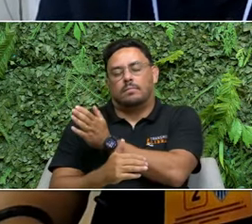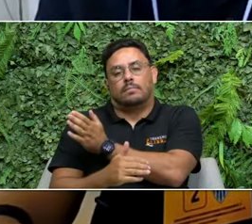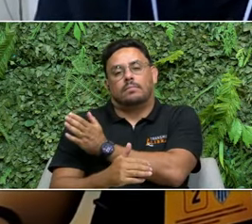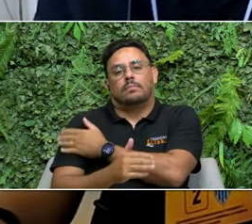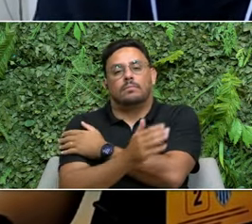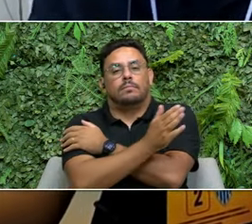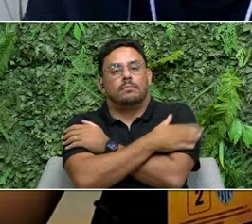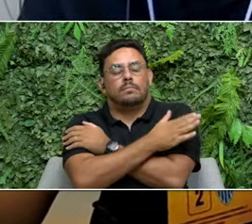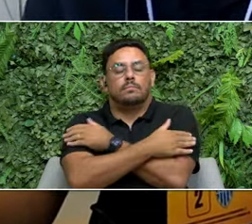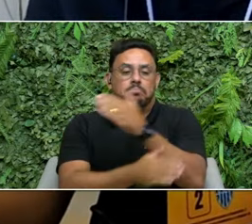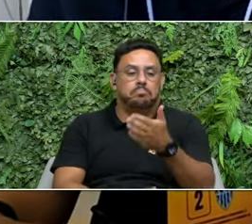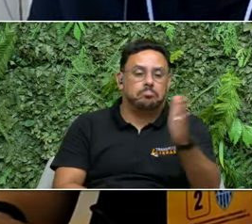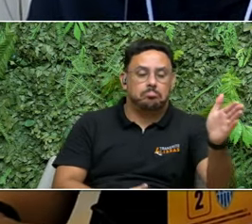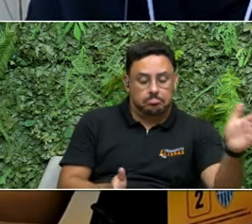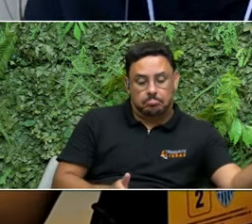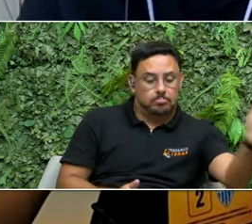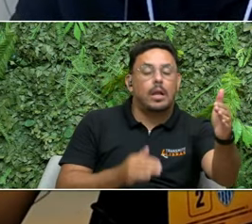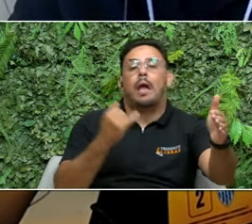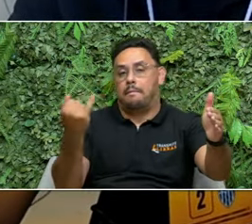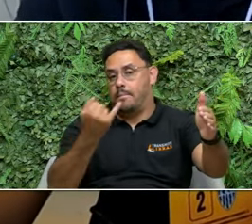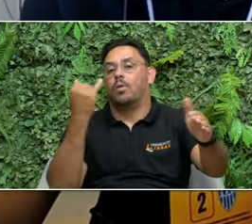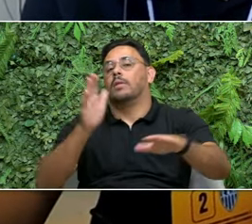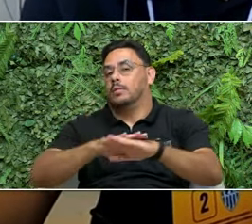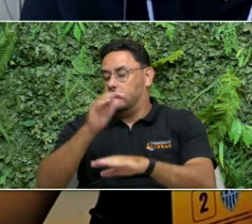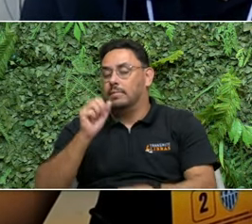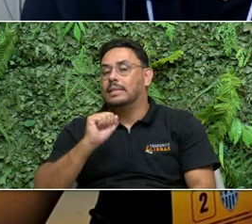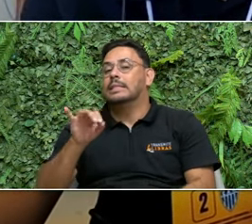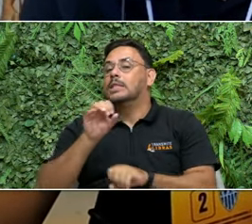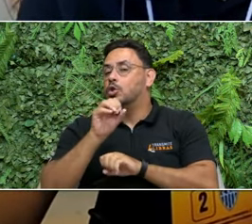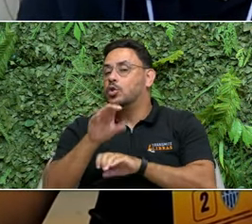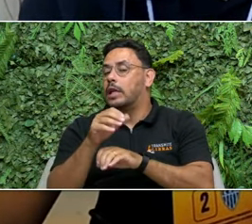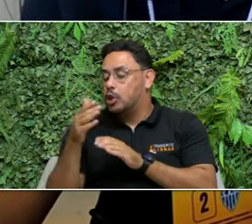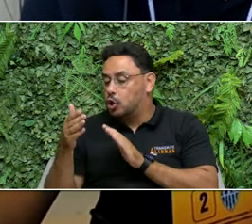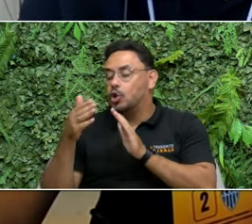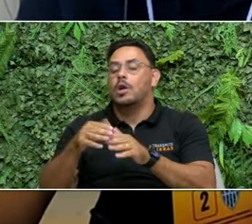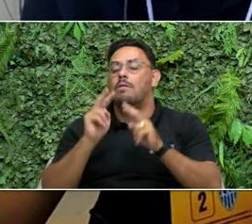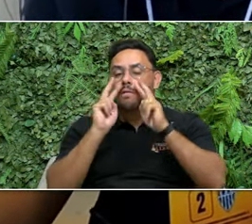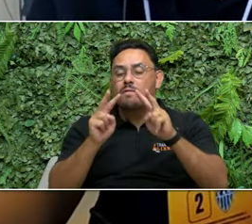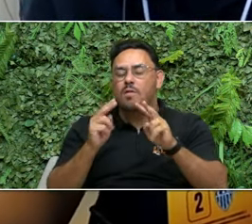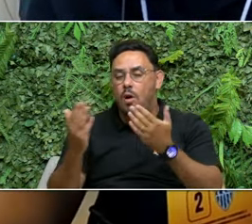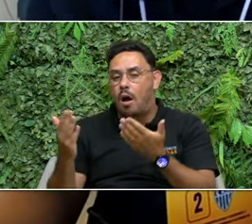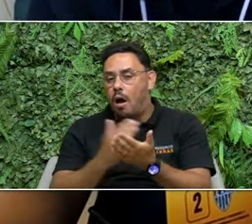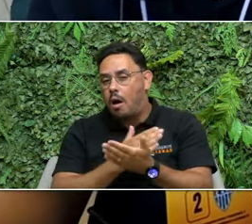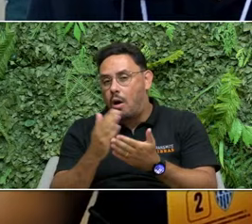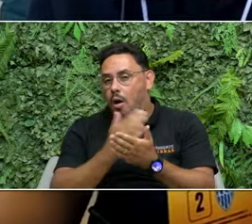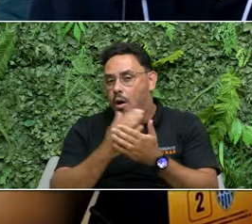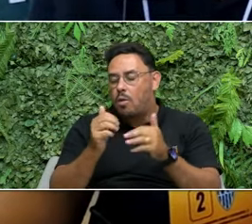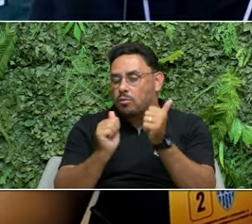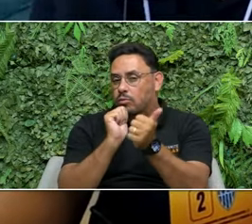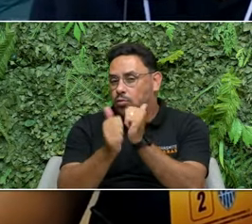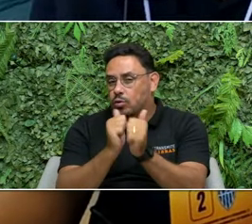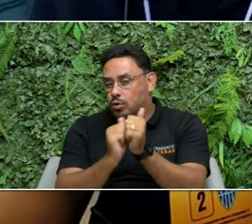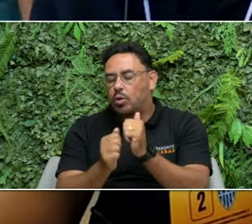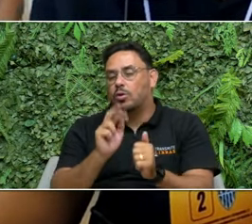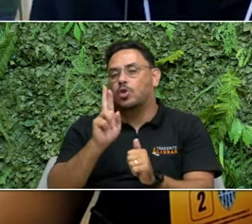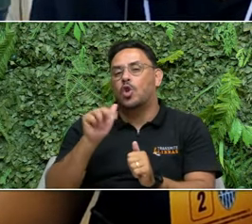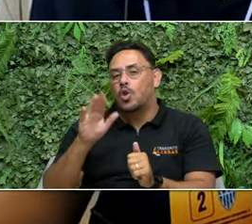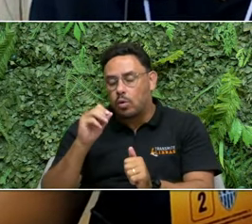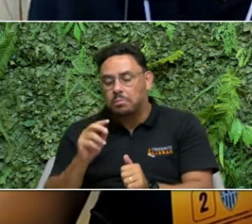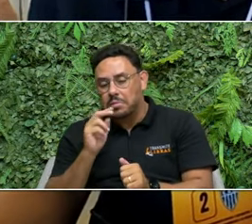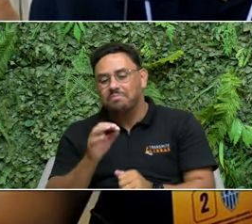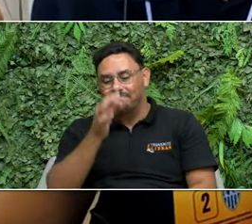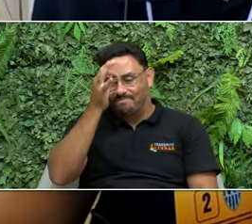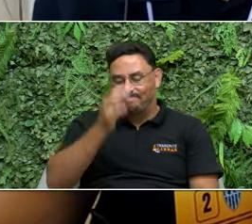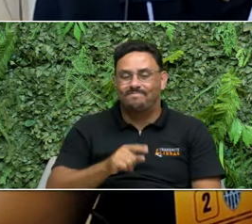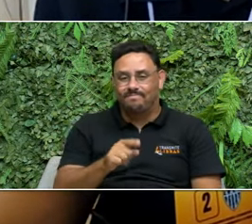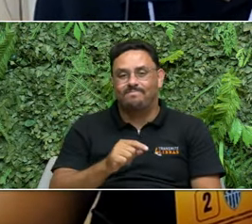Arana viu seria muito se o milito chegou e assistiu alguns jogos aí do Atlético com o Rubens seguramente tá lá na na